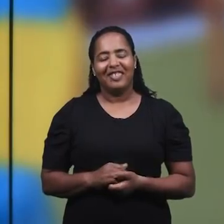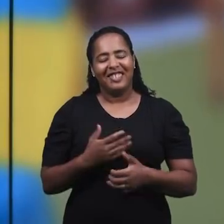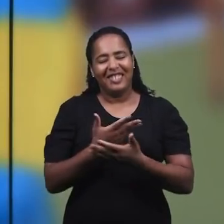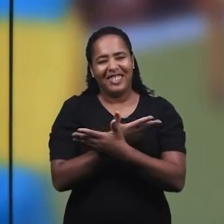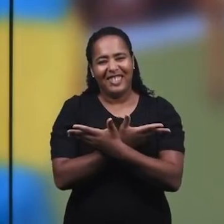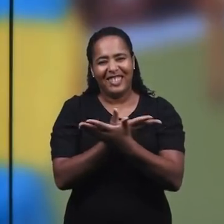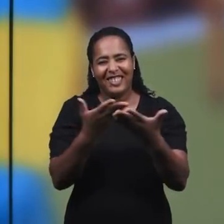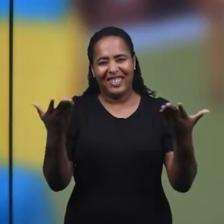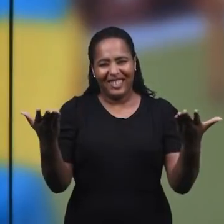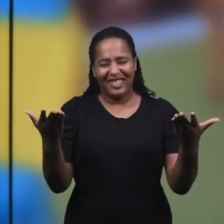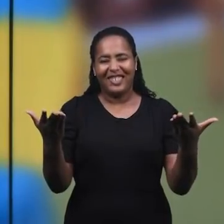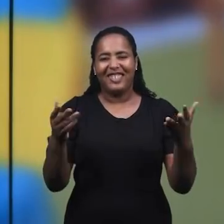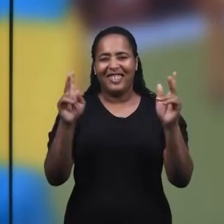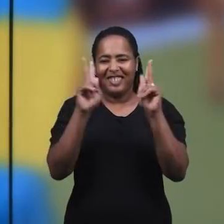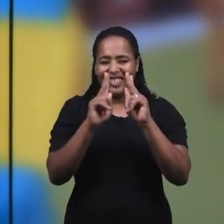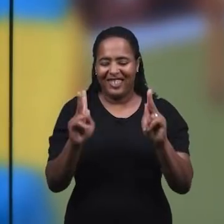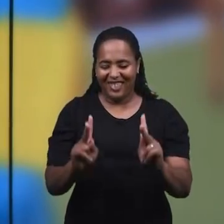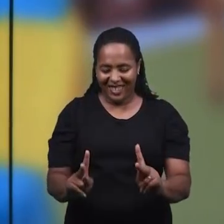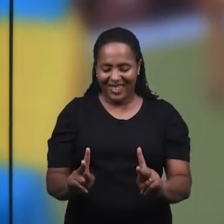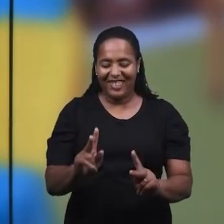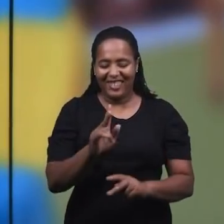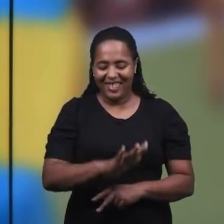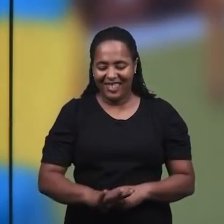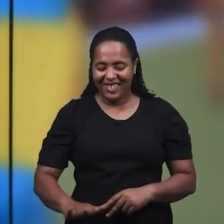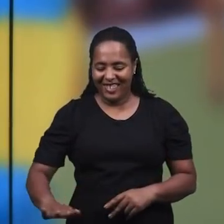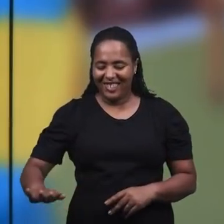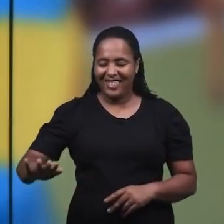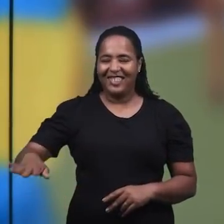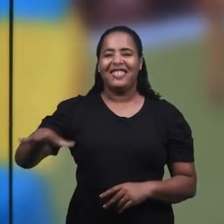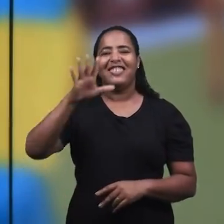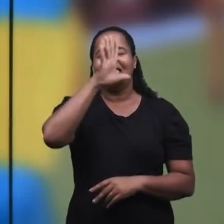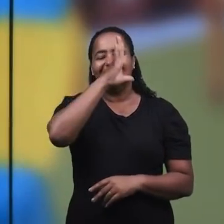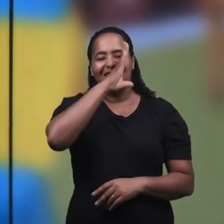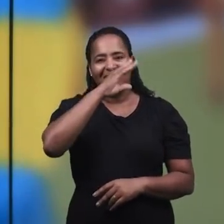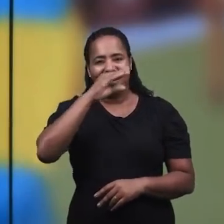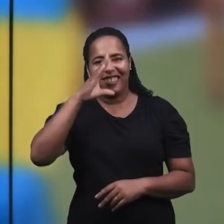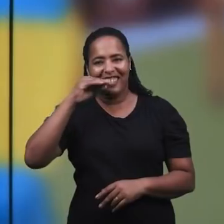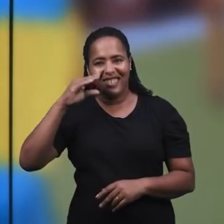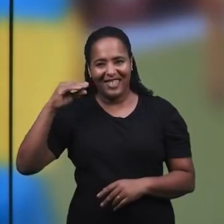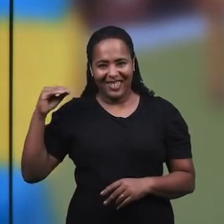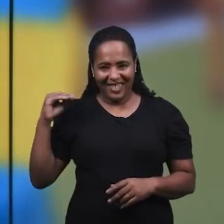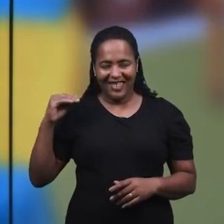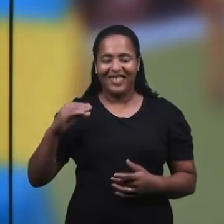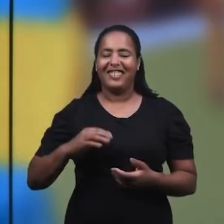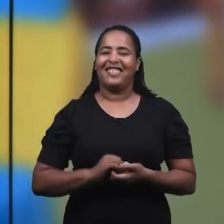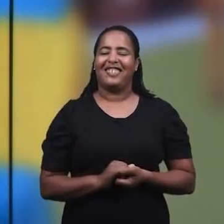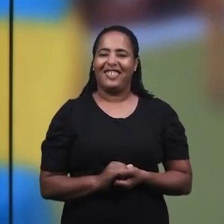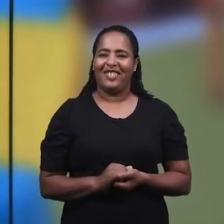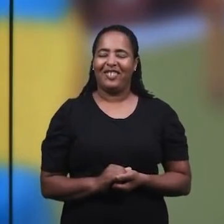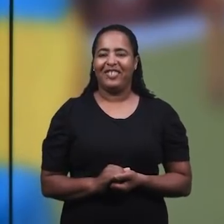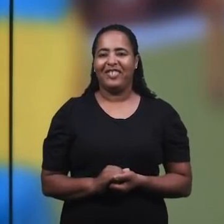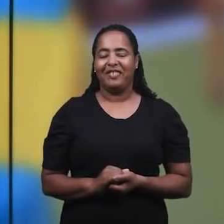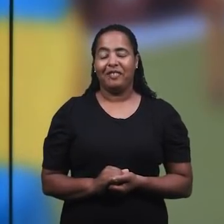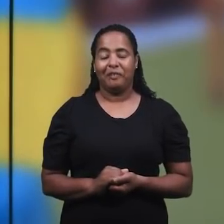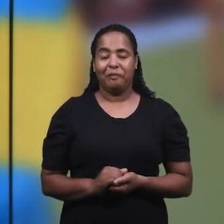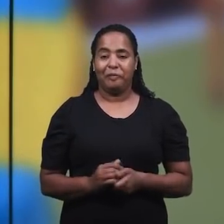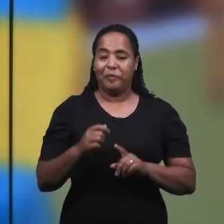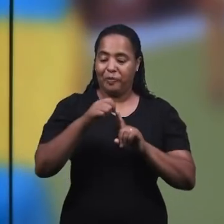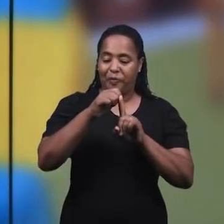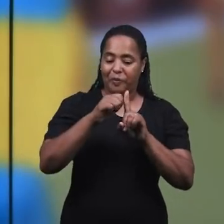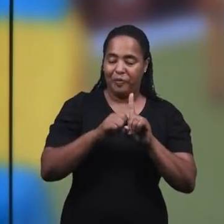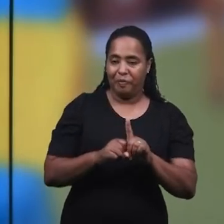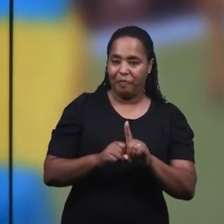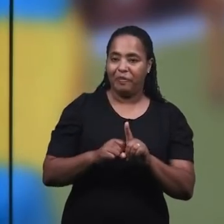Saudamos a todas as crianças, os intermediários e adolescentes com a paz do Senhor. Neste